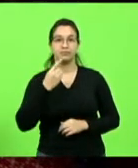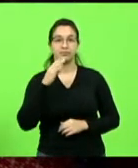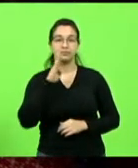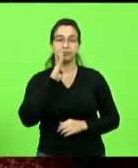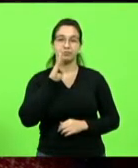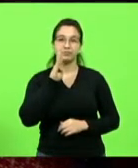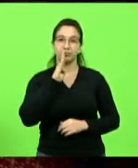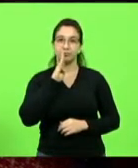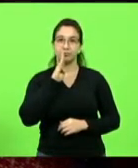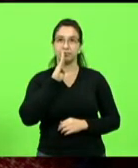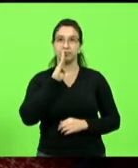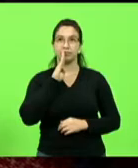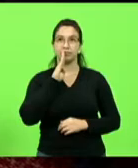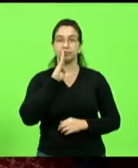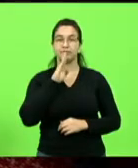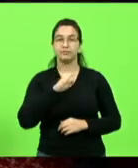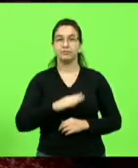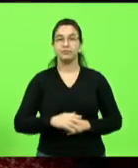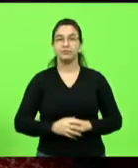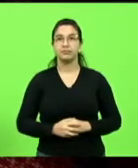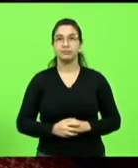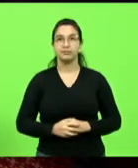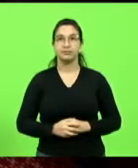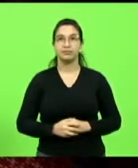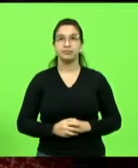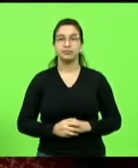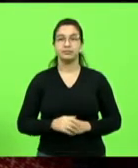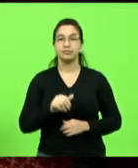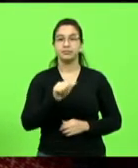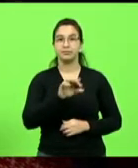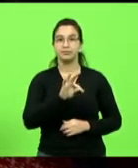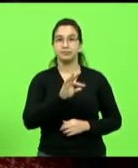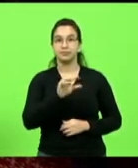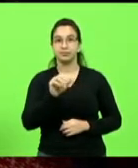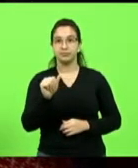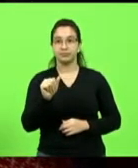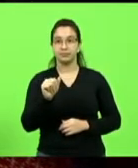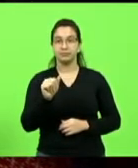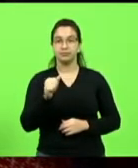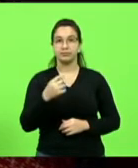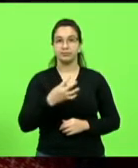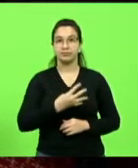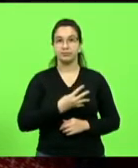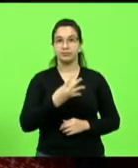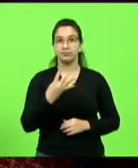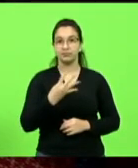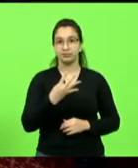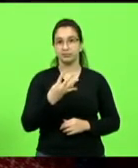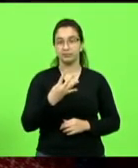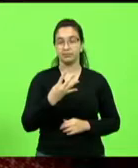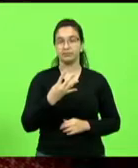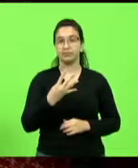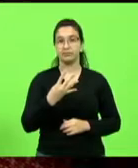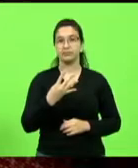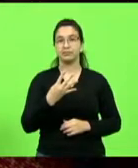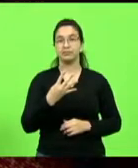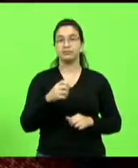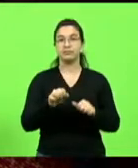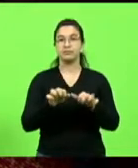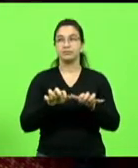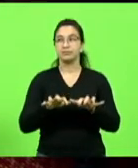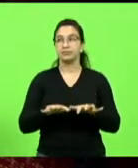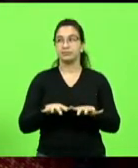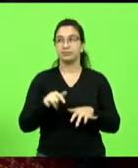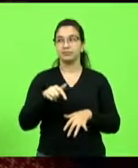demais deputados. Ata da 49ª sessão ordinária da 3ª sessão